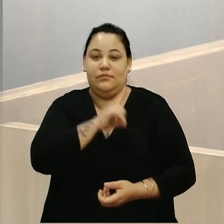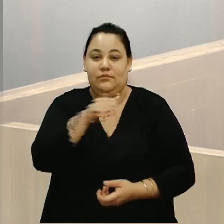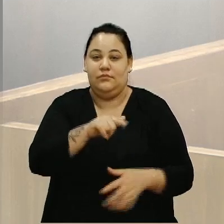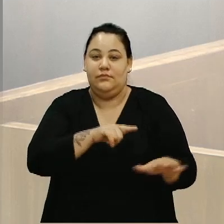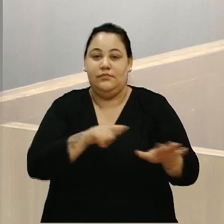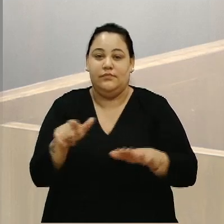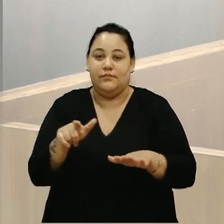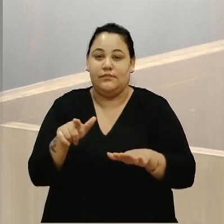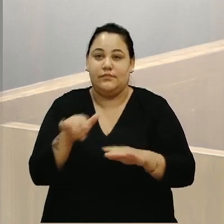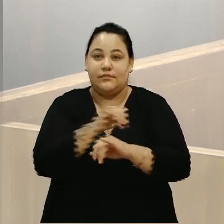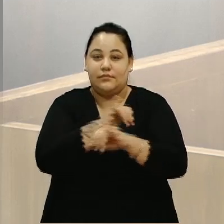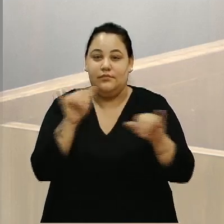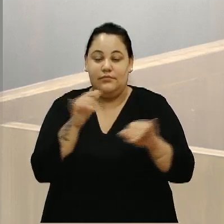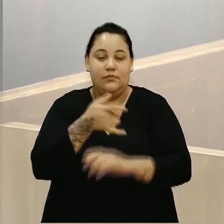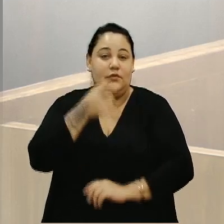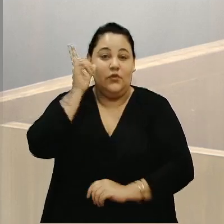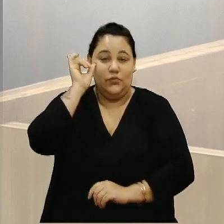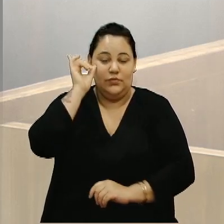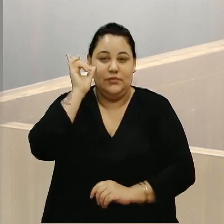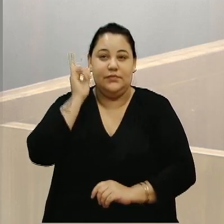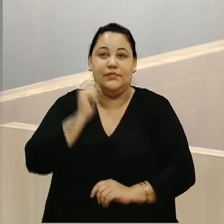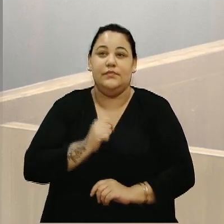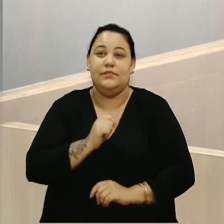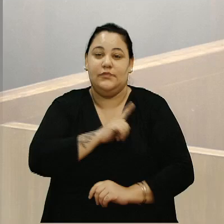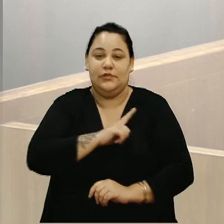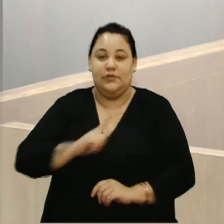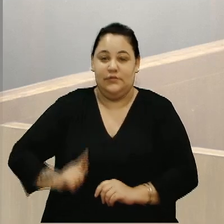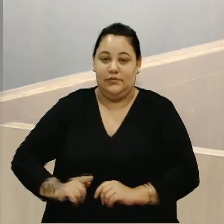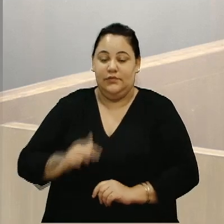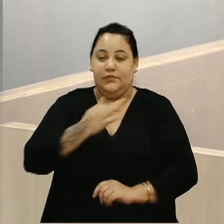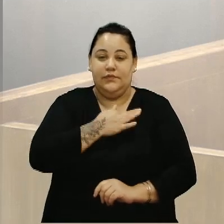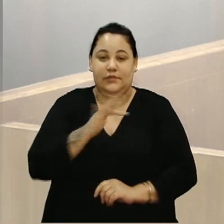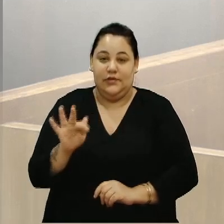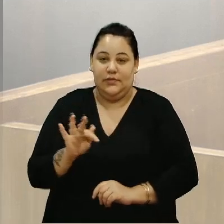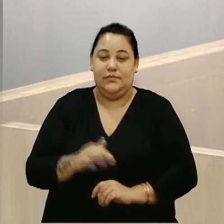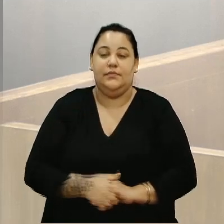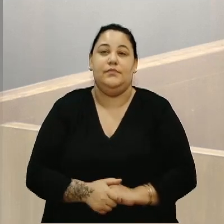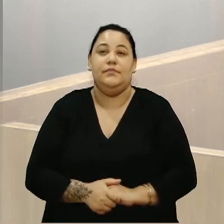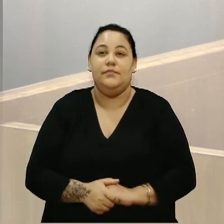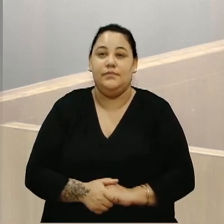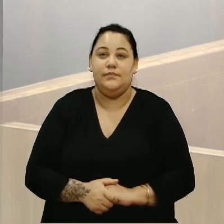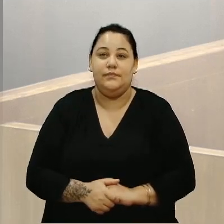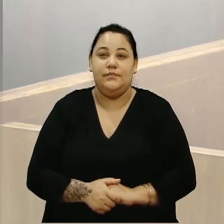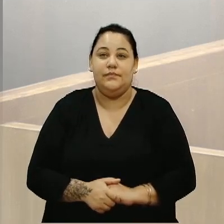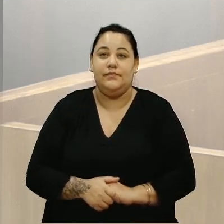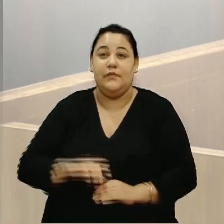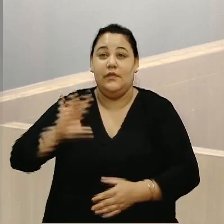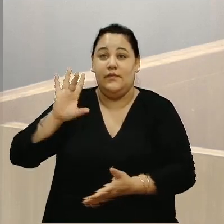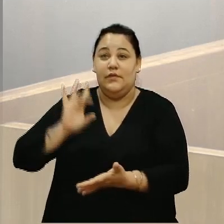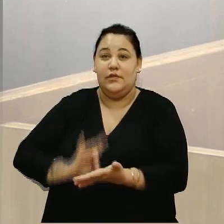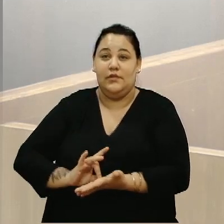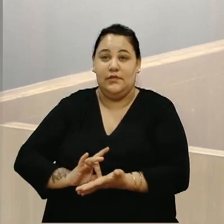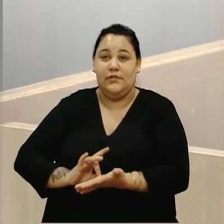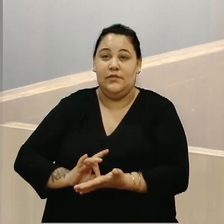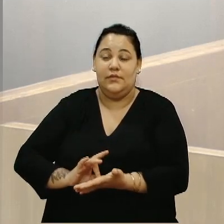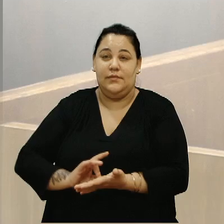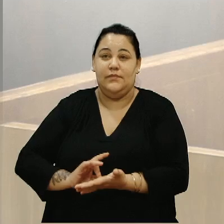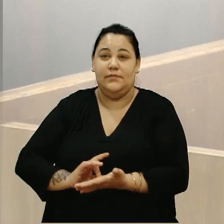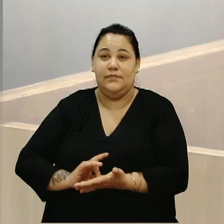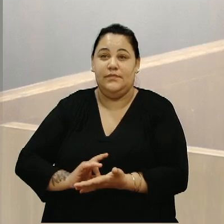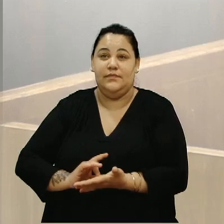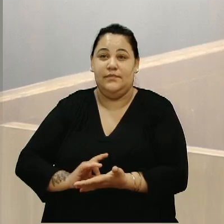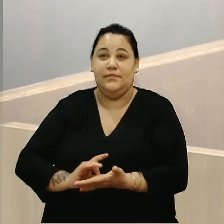semana, anunciada ontem pelo governo federal, da implantação de um campus